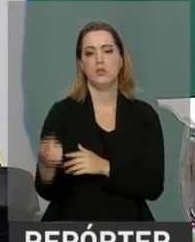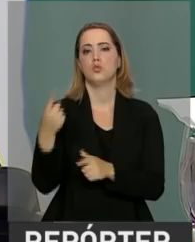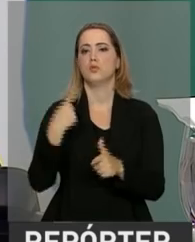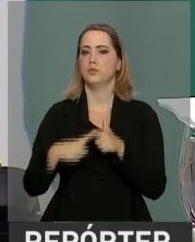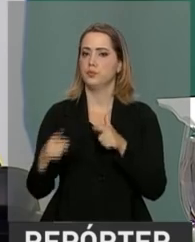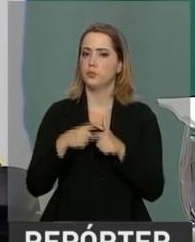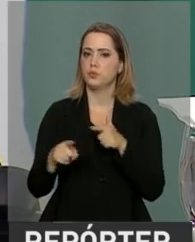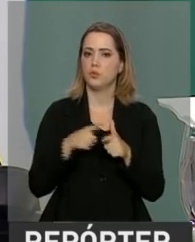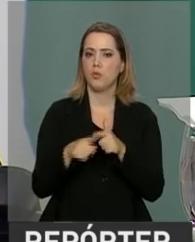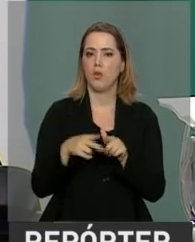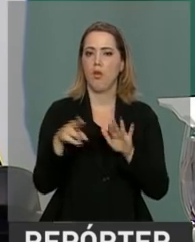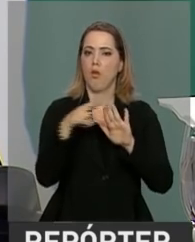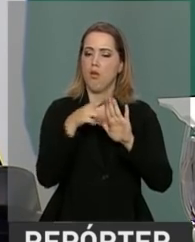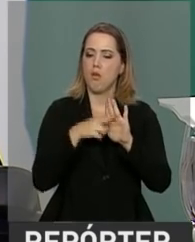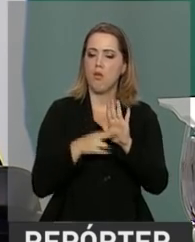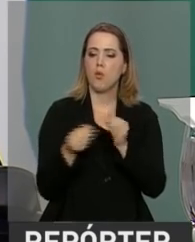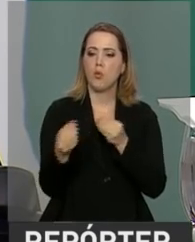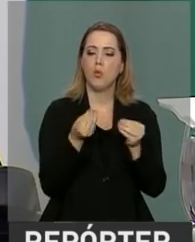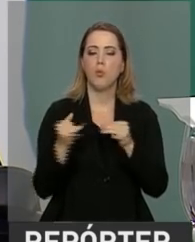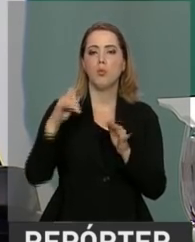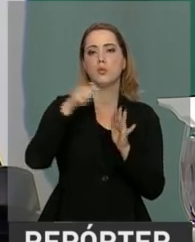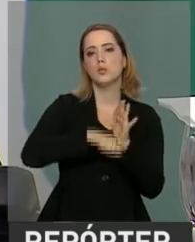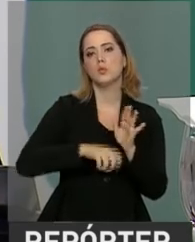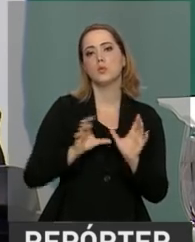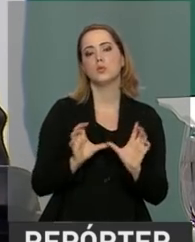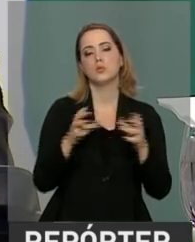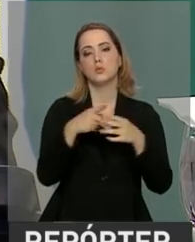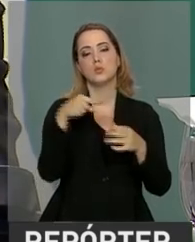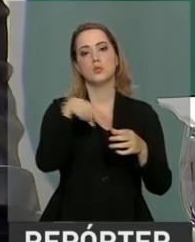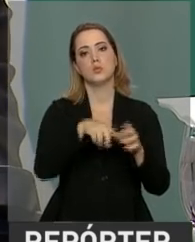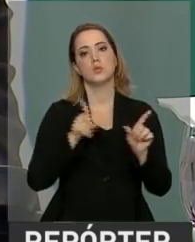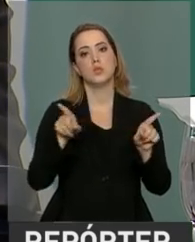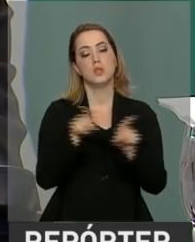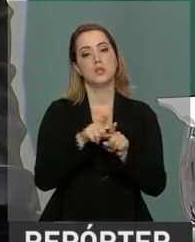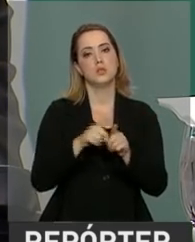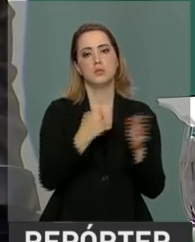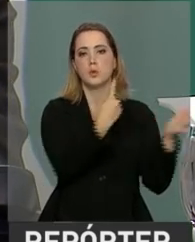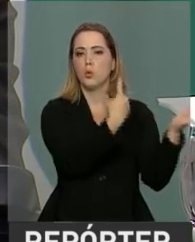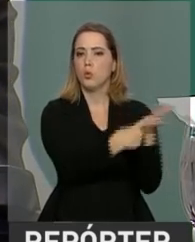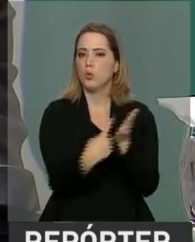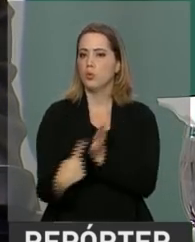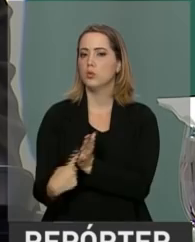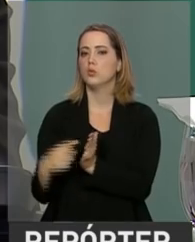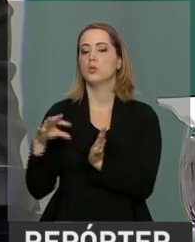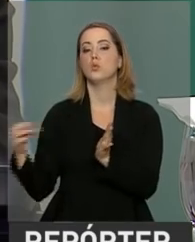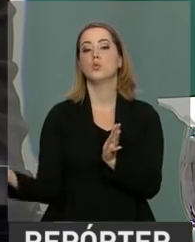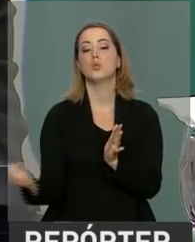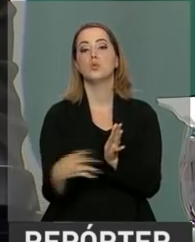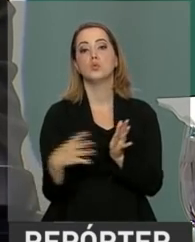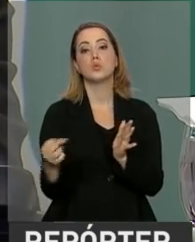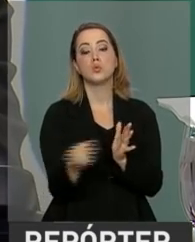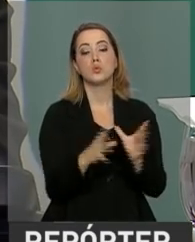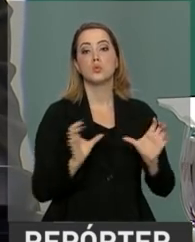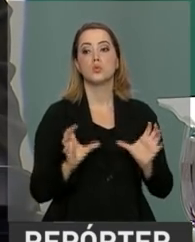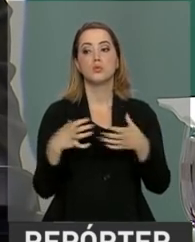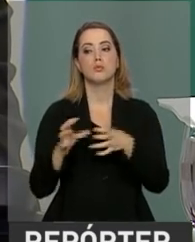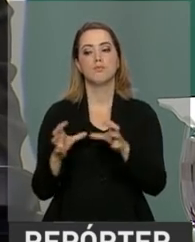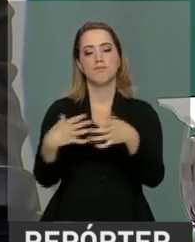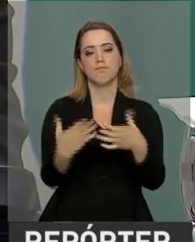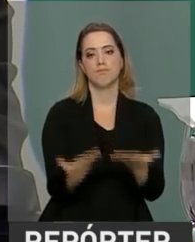própria revisão da estrutura tarifária desse bloco à celebração de acordos em novas áreas.